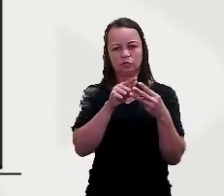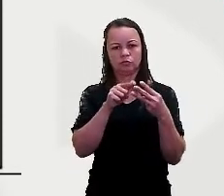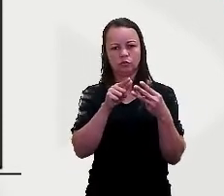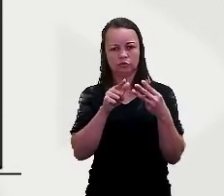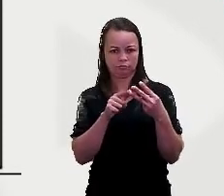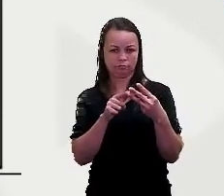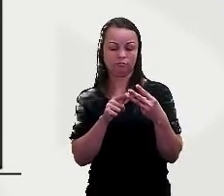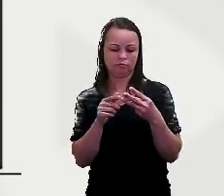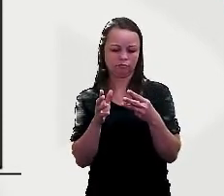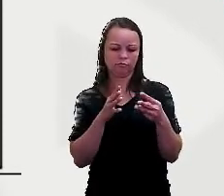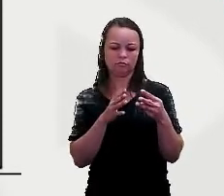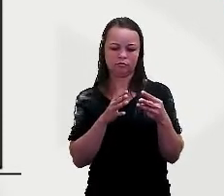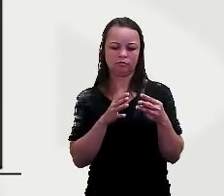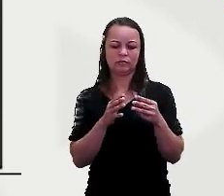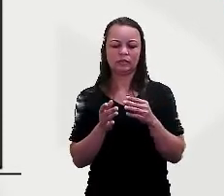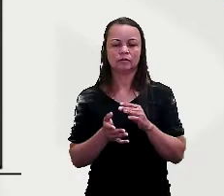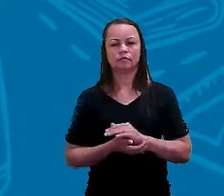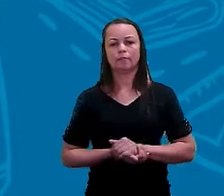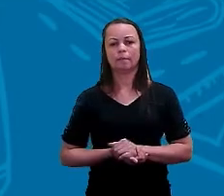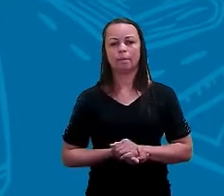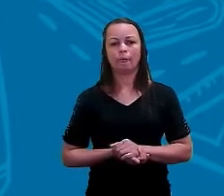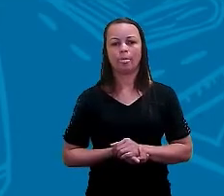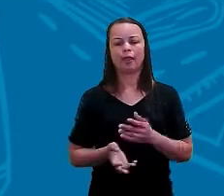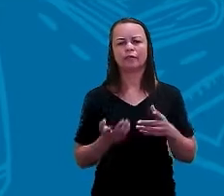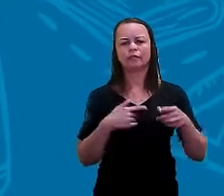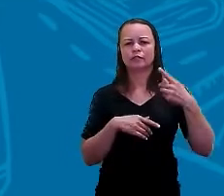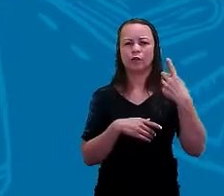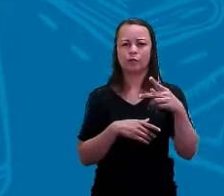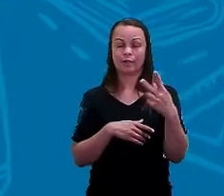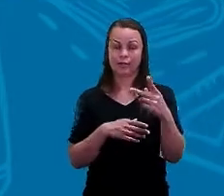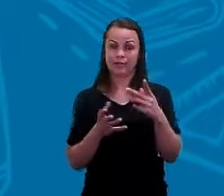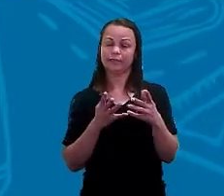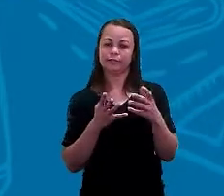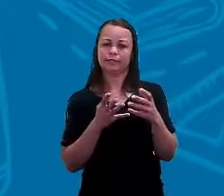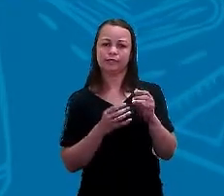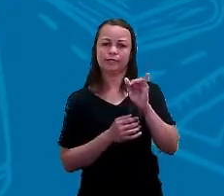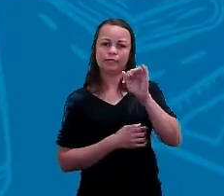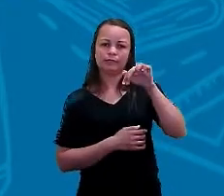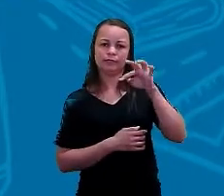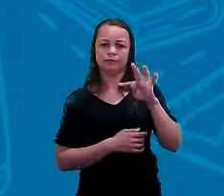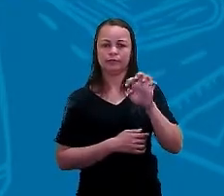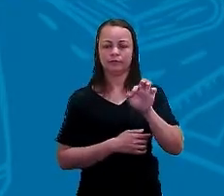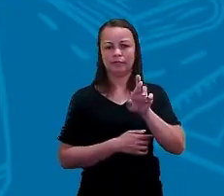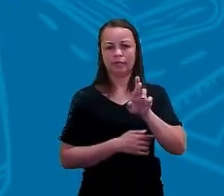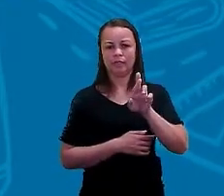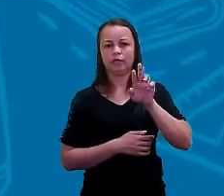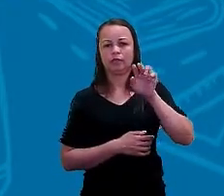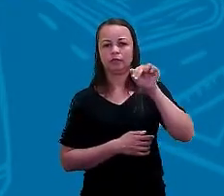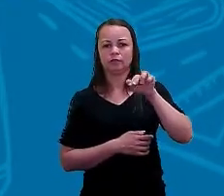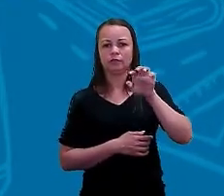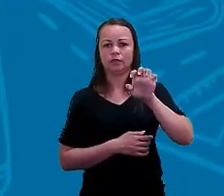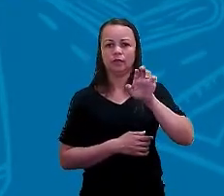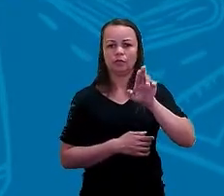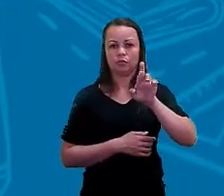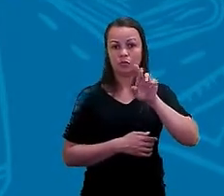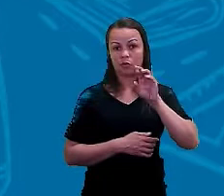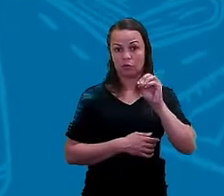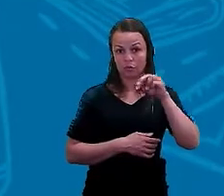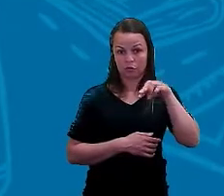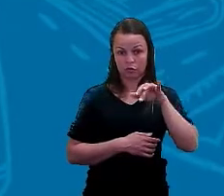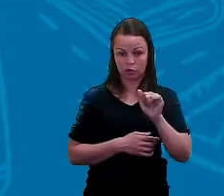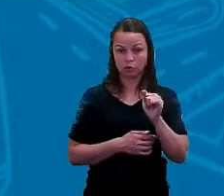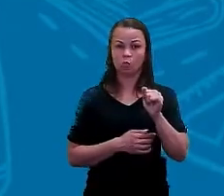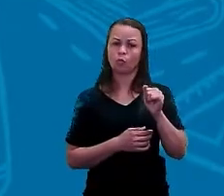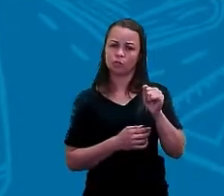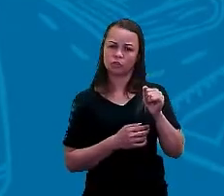sensoriais com os neurônios eferentes e motor. Ou seja, esse interneurônios é de neurônios para neurônios. Então, só para que não